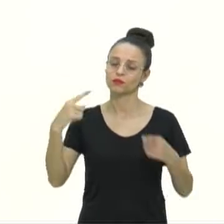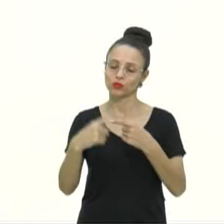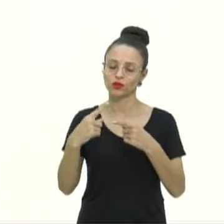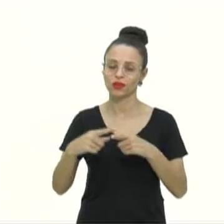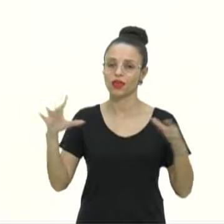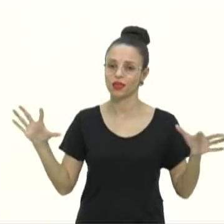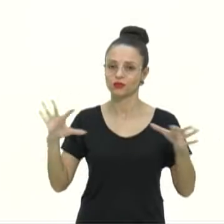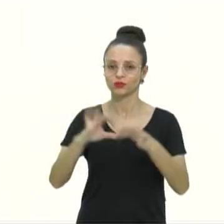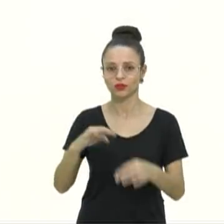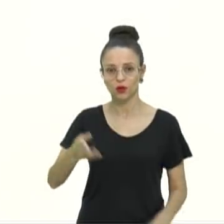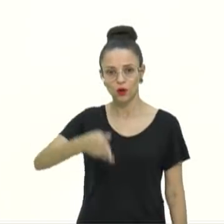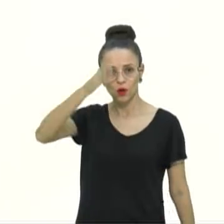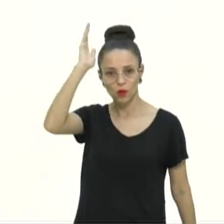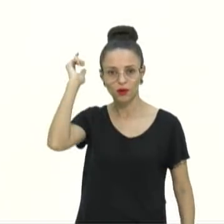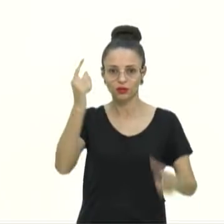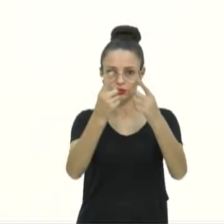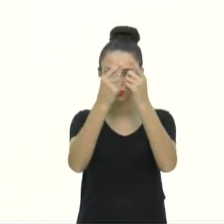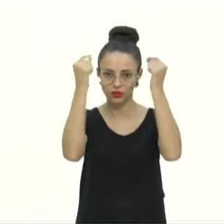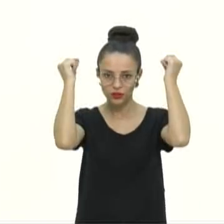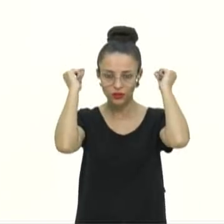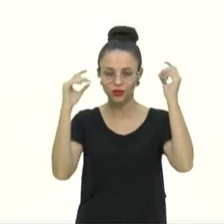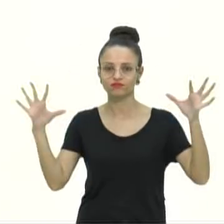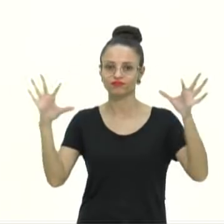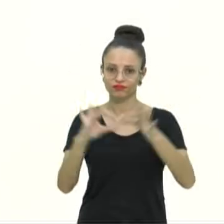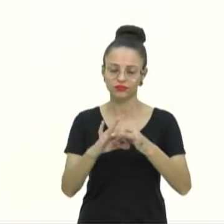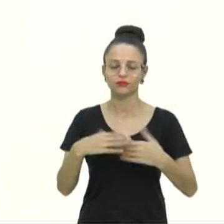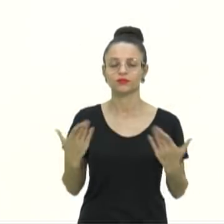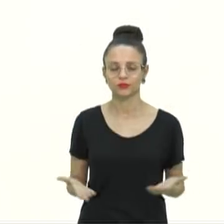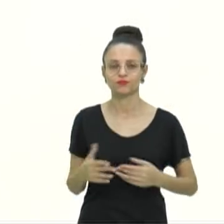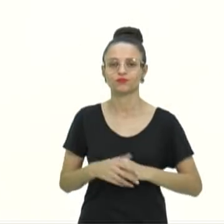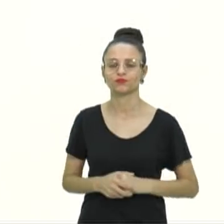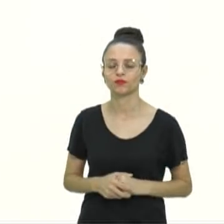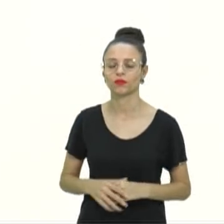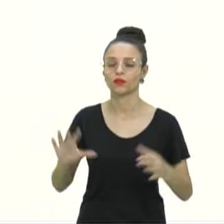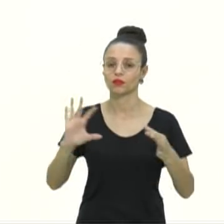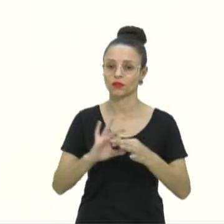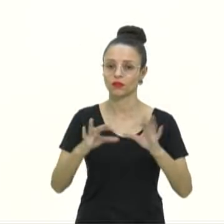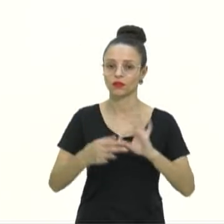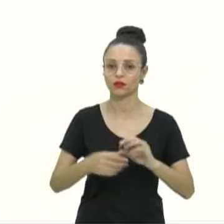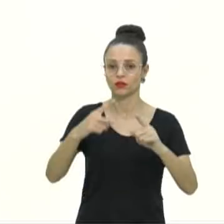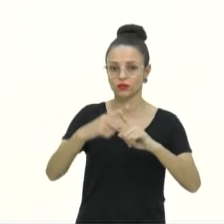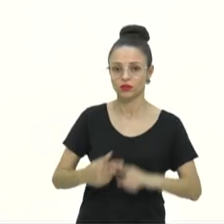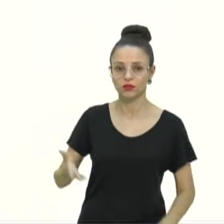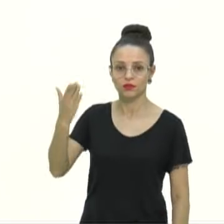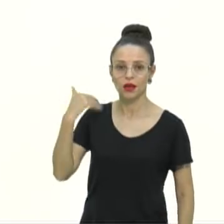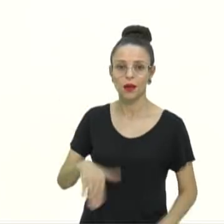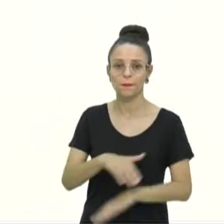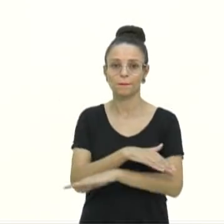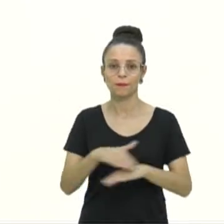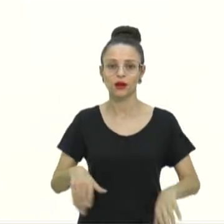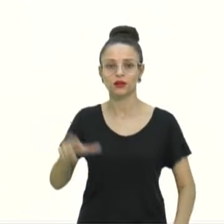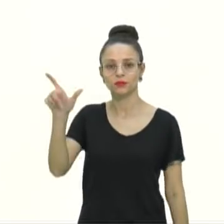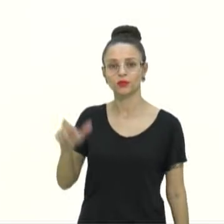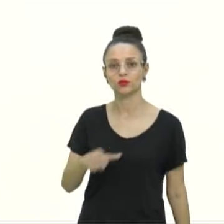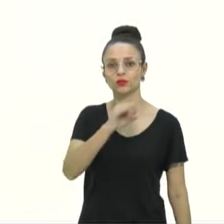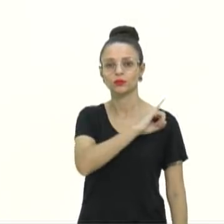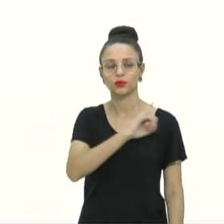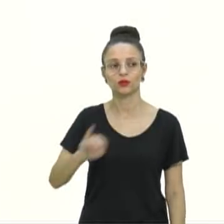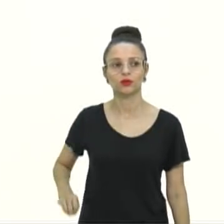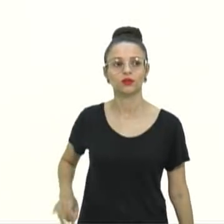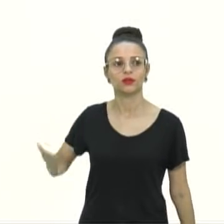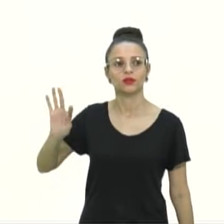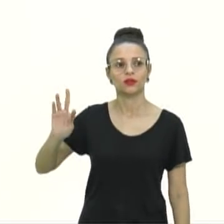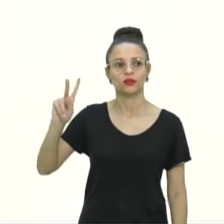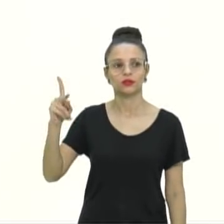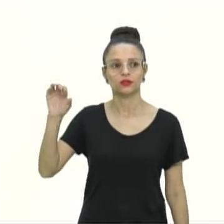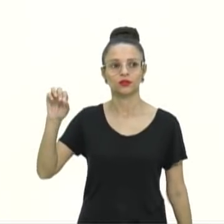romanos ao estilo de luta olímpica. Os Jogos Olímpicos da Antiguidade foram extintos por ordem do imperador Teodósio em